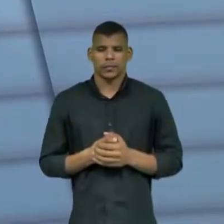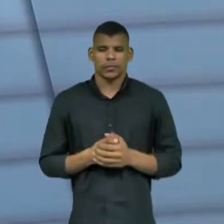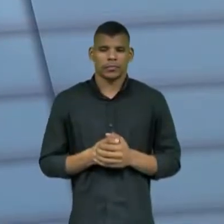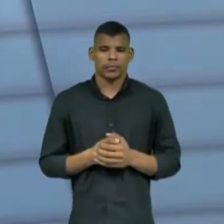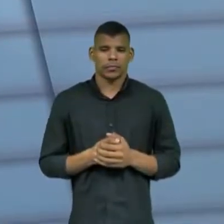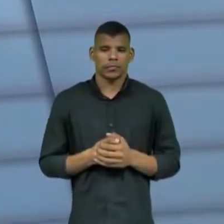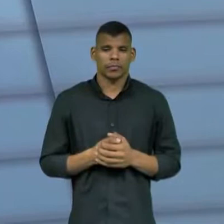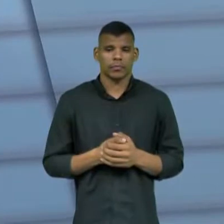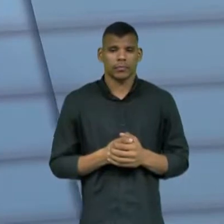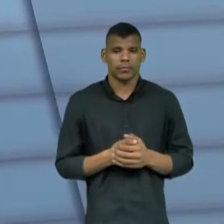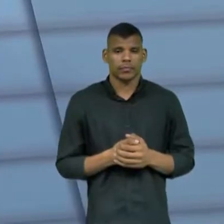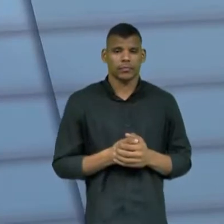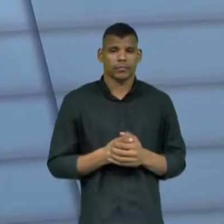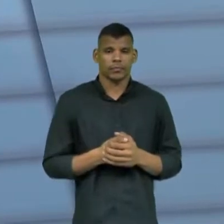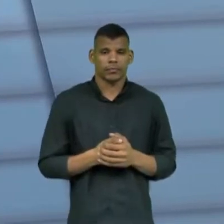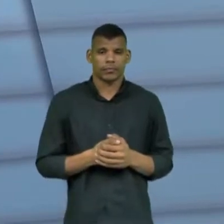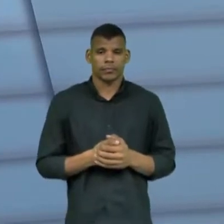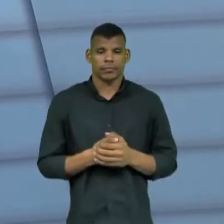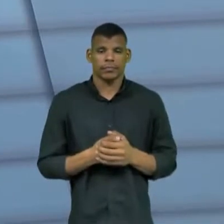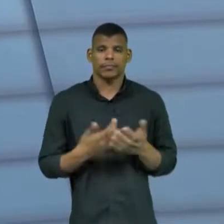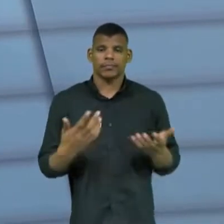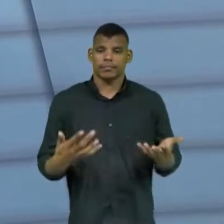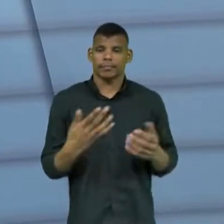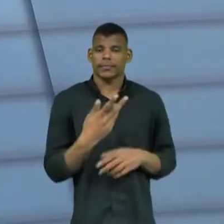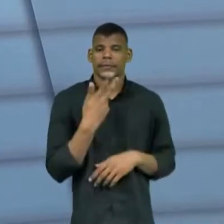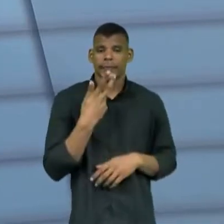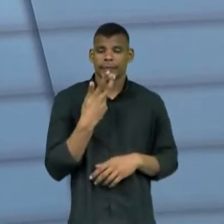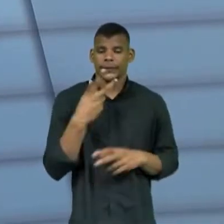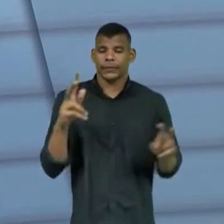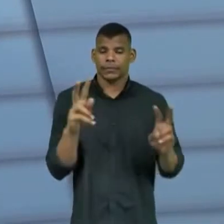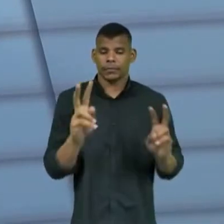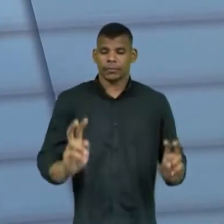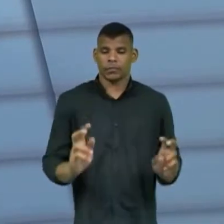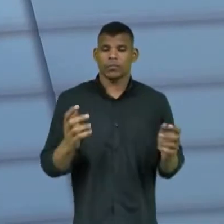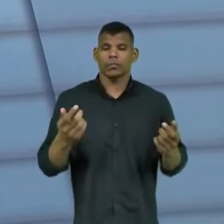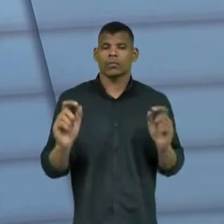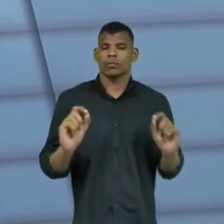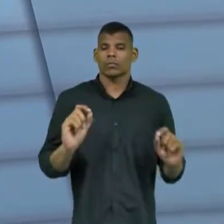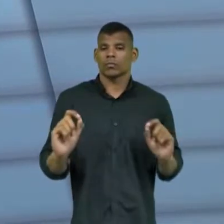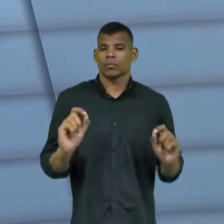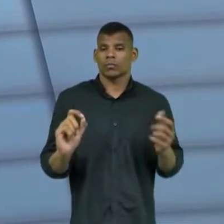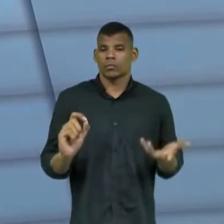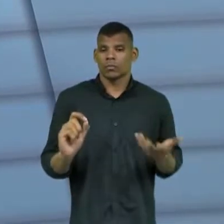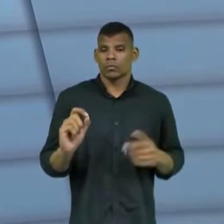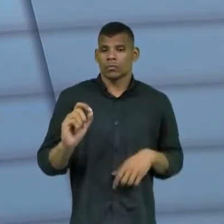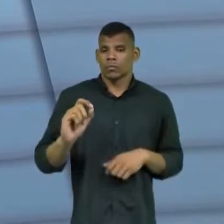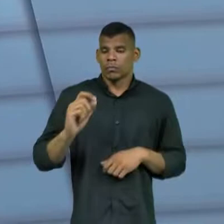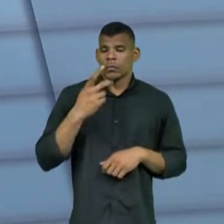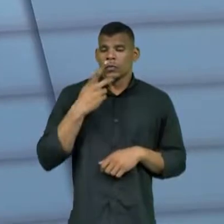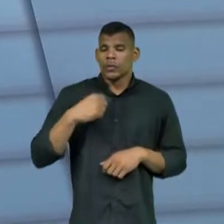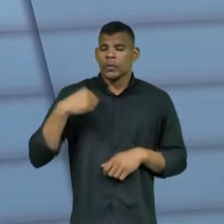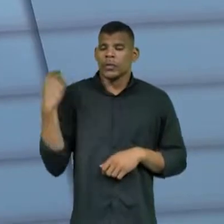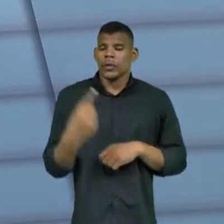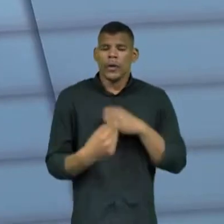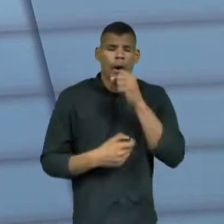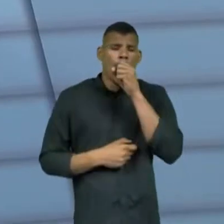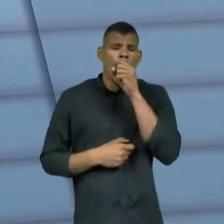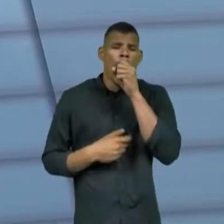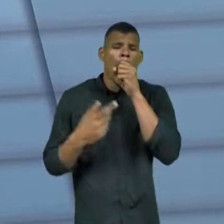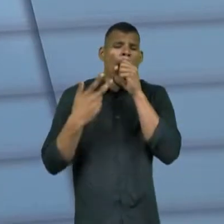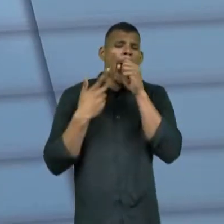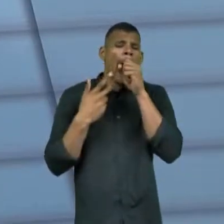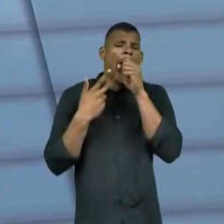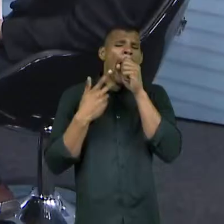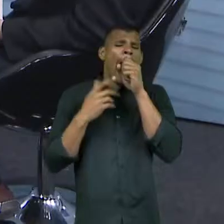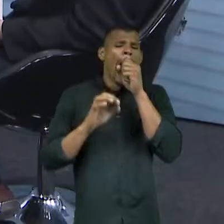Fogo em saber dessa sua atuação. Vamos falar sobre isso, porque o programa, o Joaquim Lúcio, a gente tem tratado muito de como o Ceará se